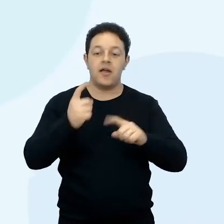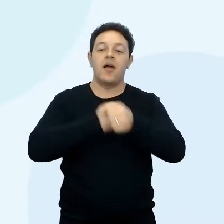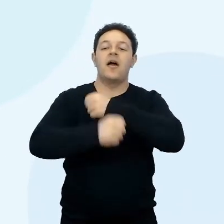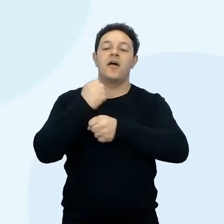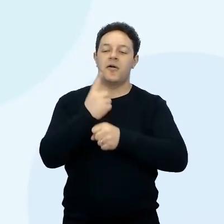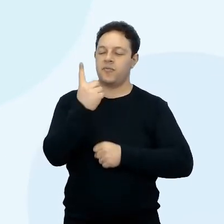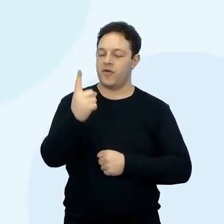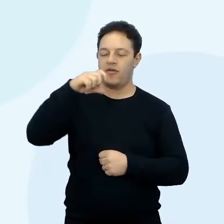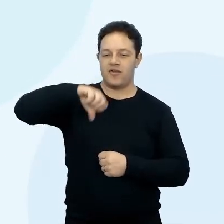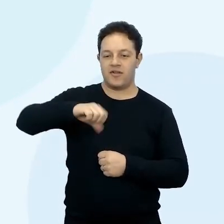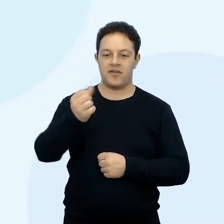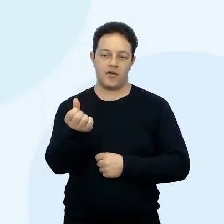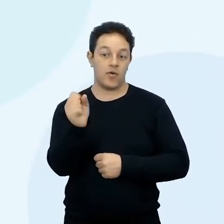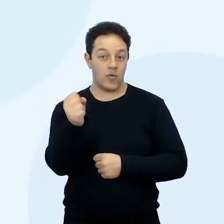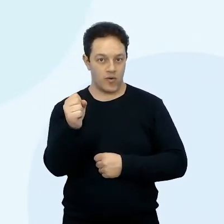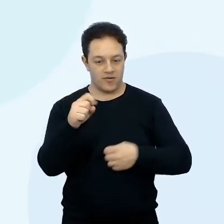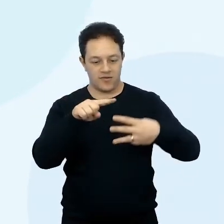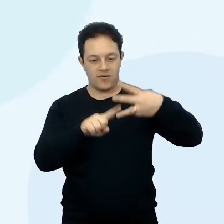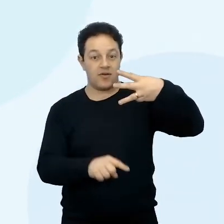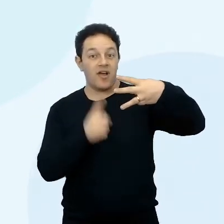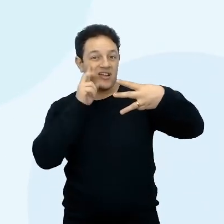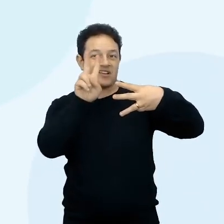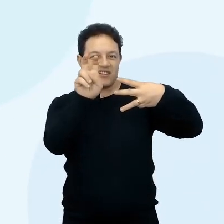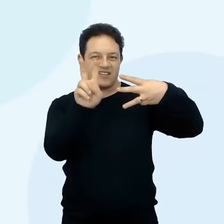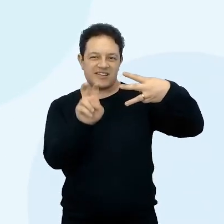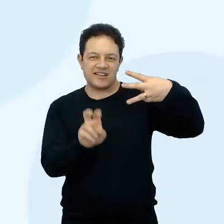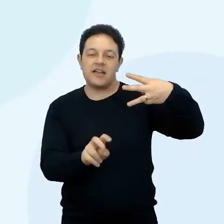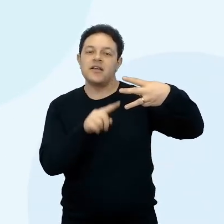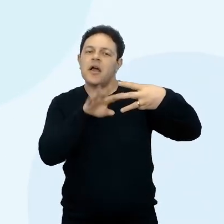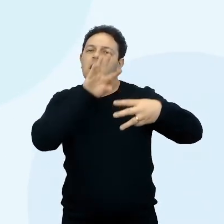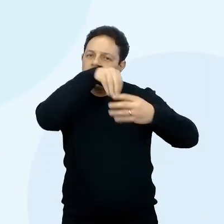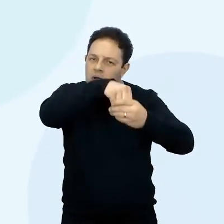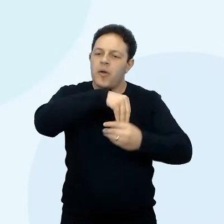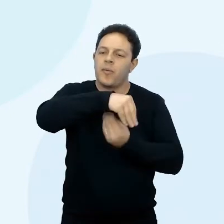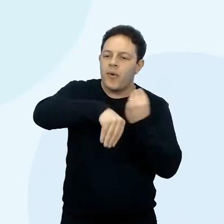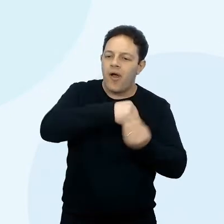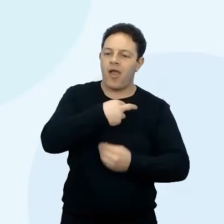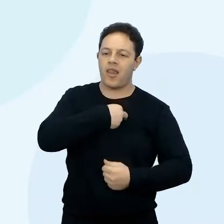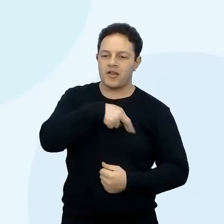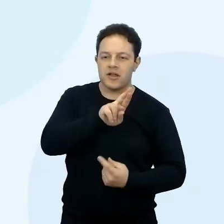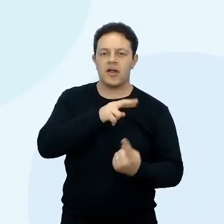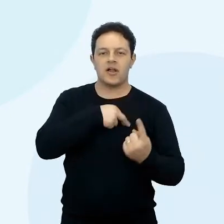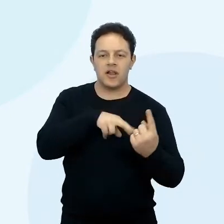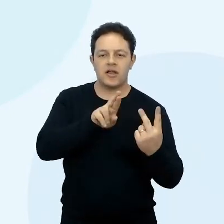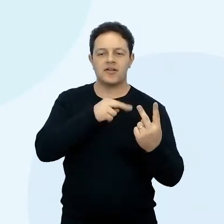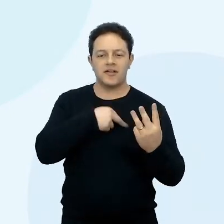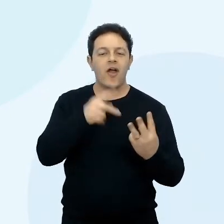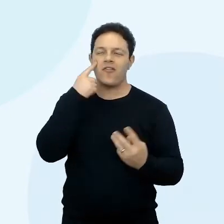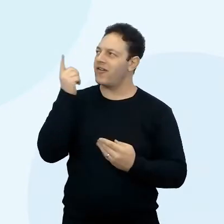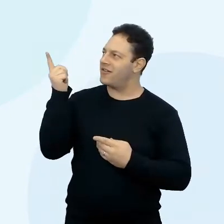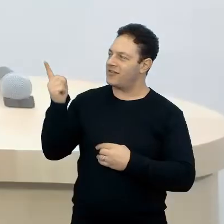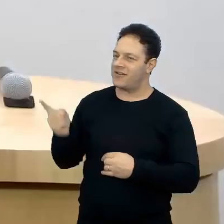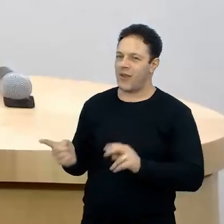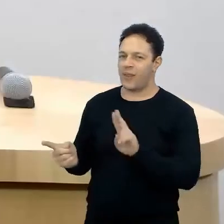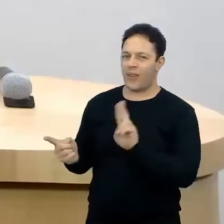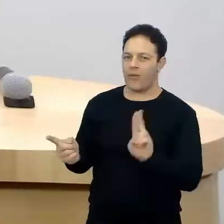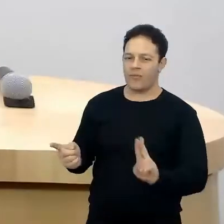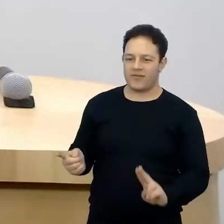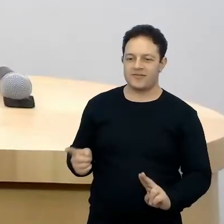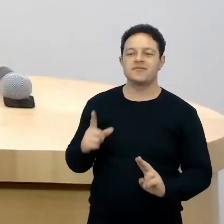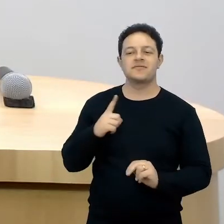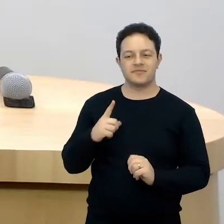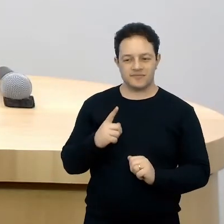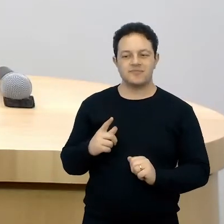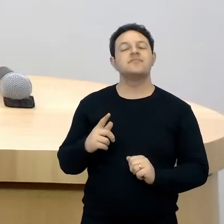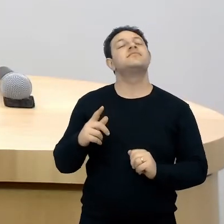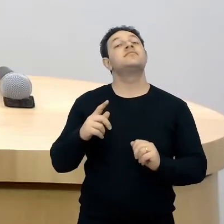1968. A gente percebe, então, essa questão da religiosidade até pelo nome dos filmes, né? Essa